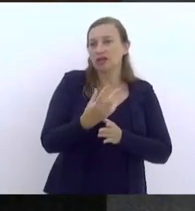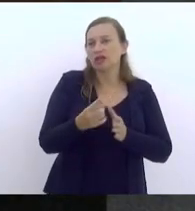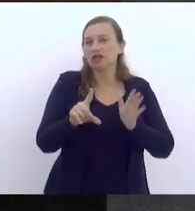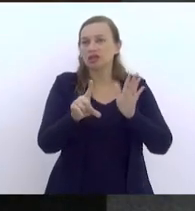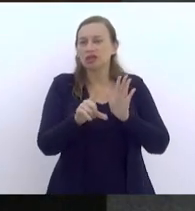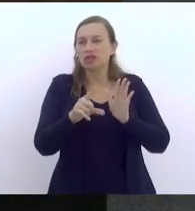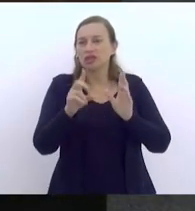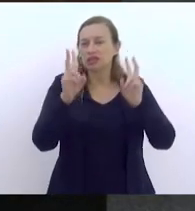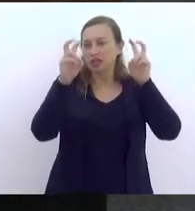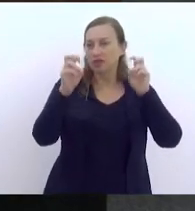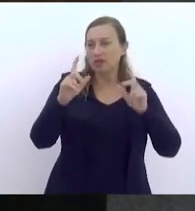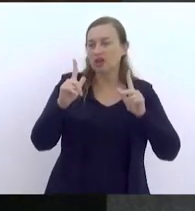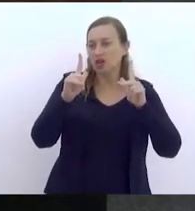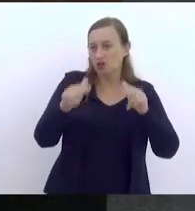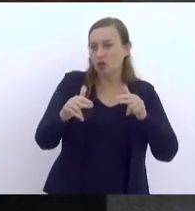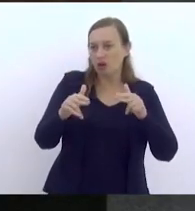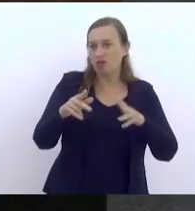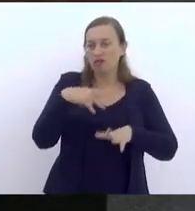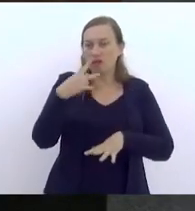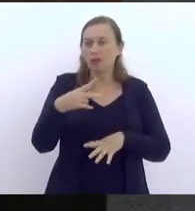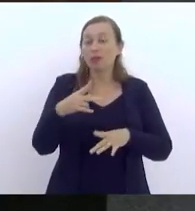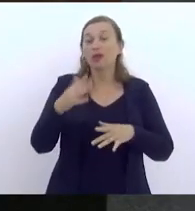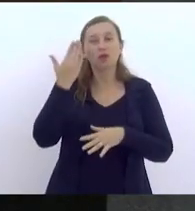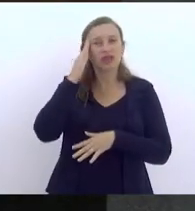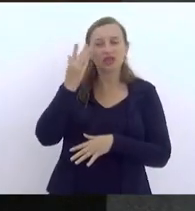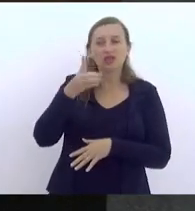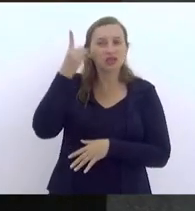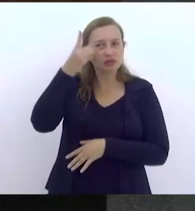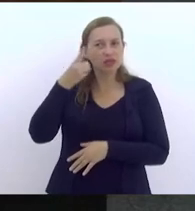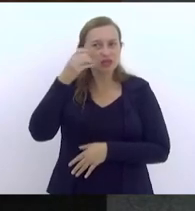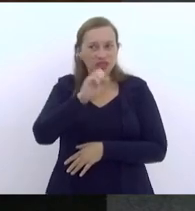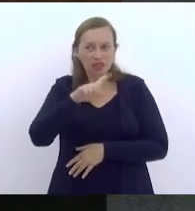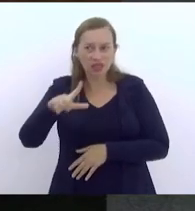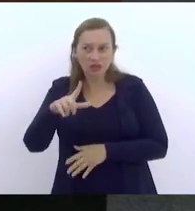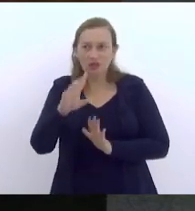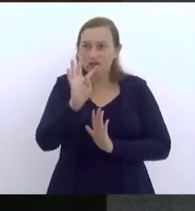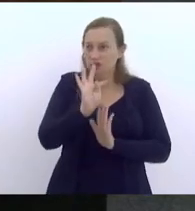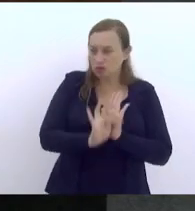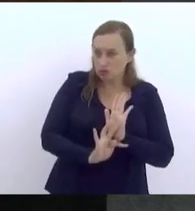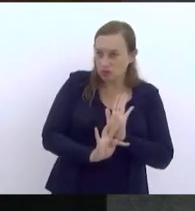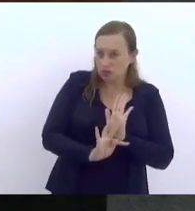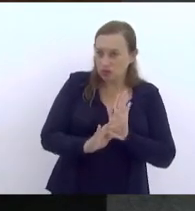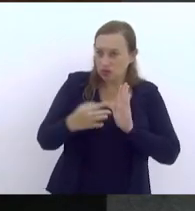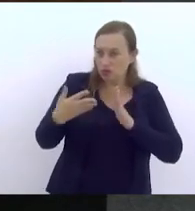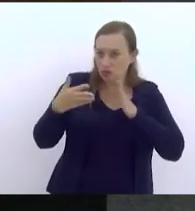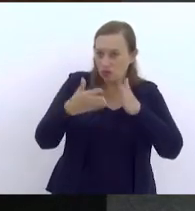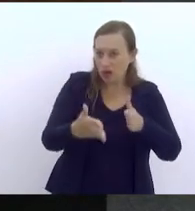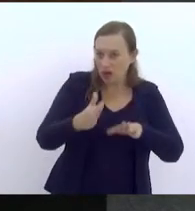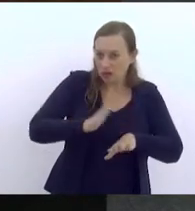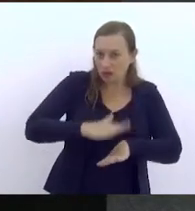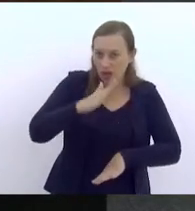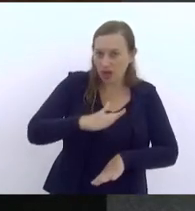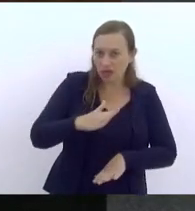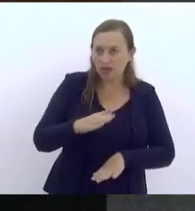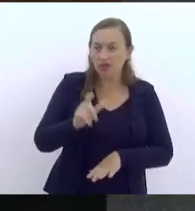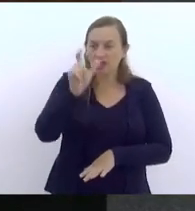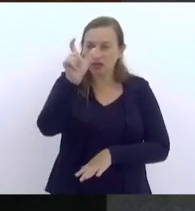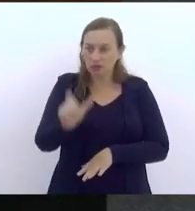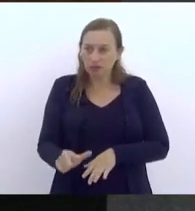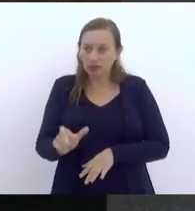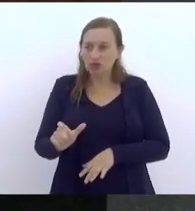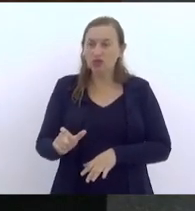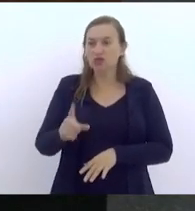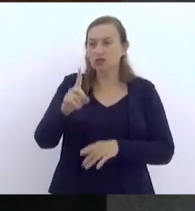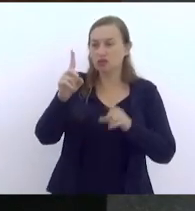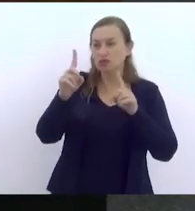E eu entendo que o deputado Daniel Librelon fez um texto mais específico ao mencionar a pessoa portadora